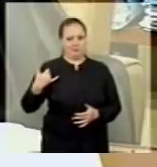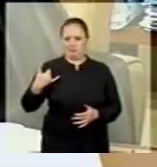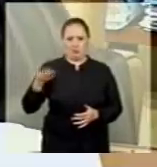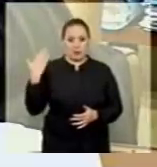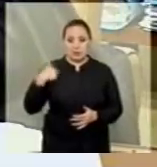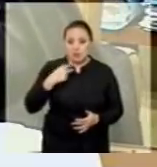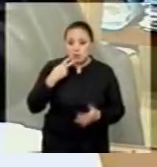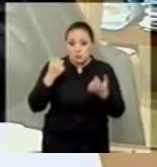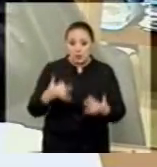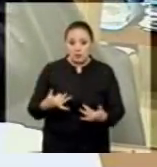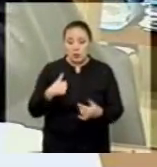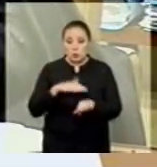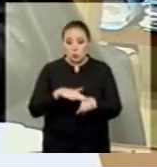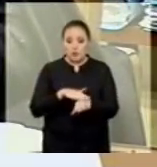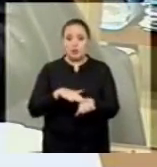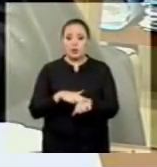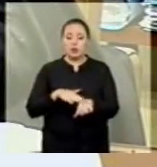falava com o